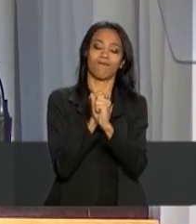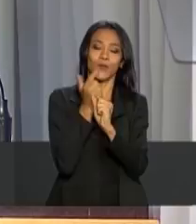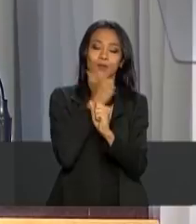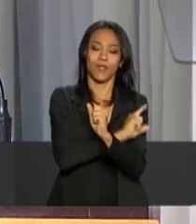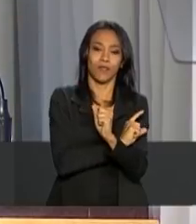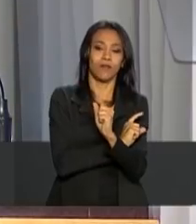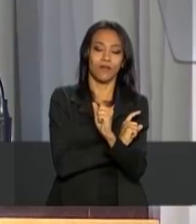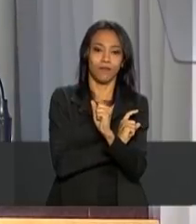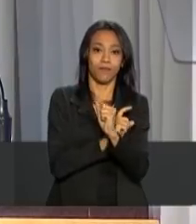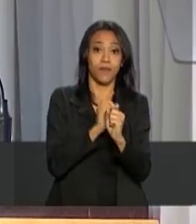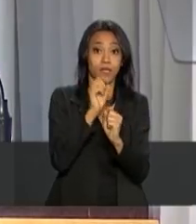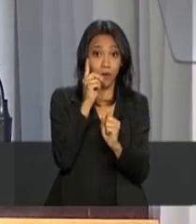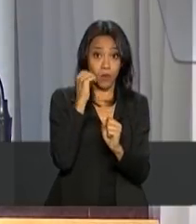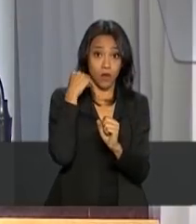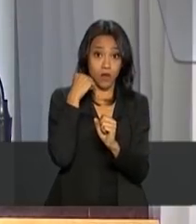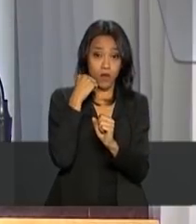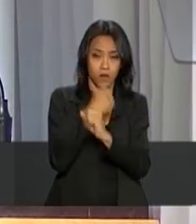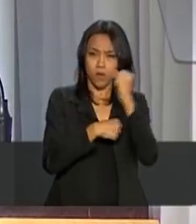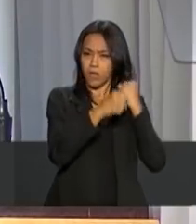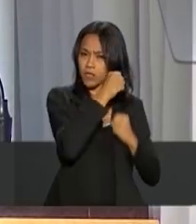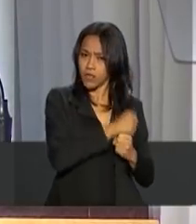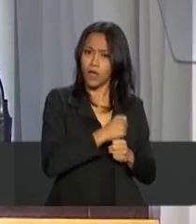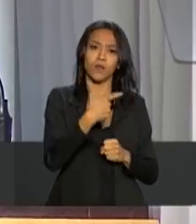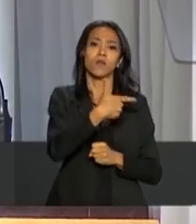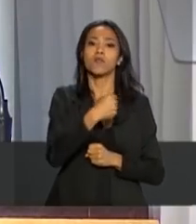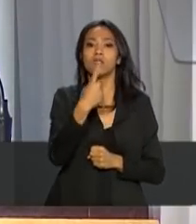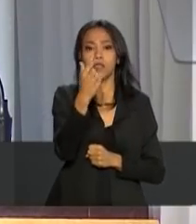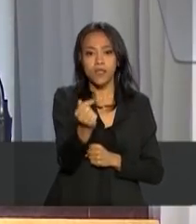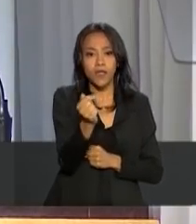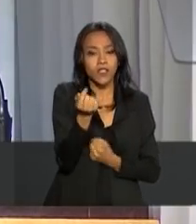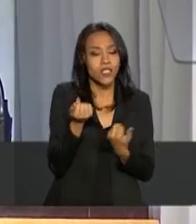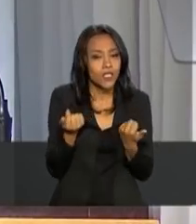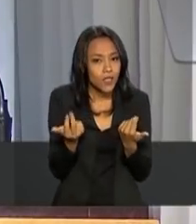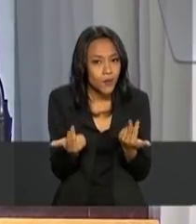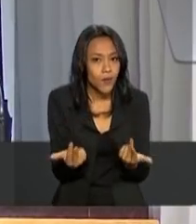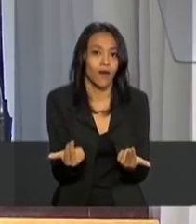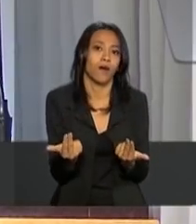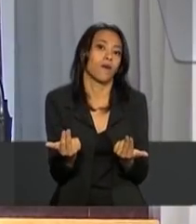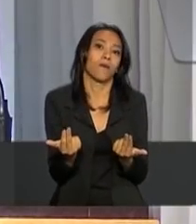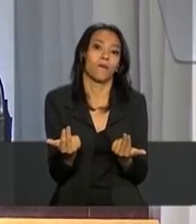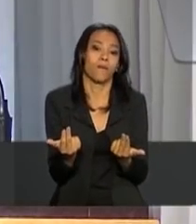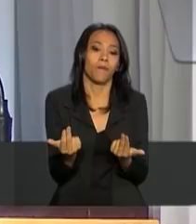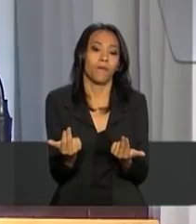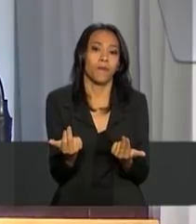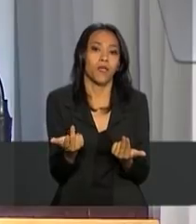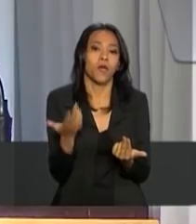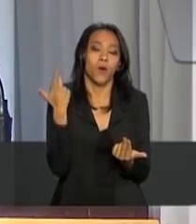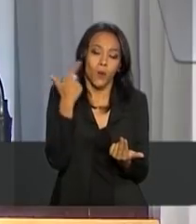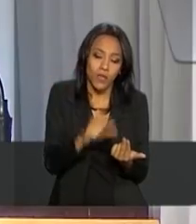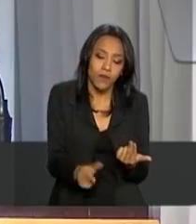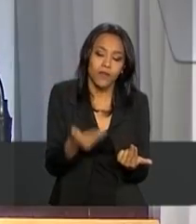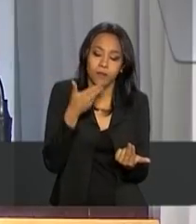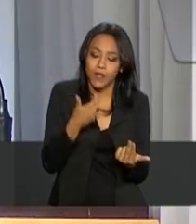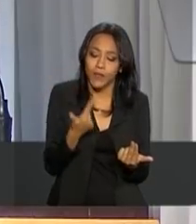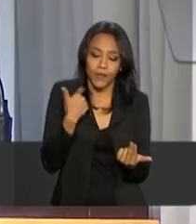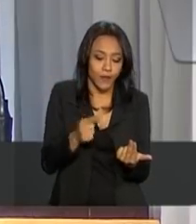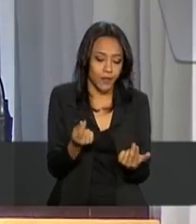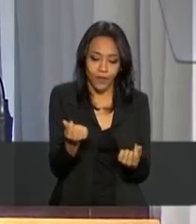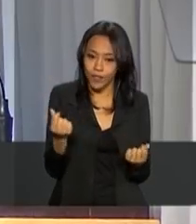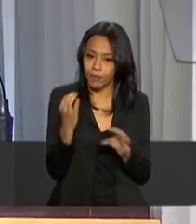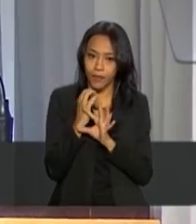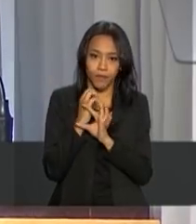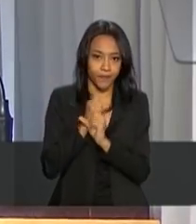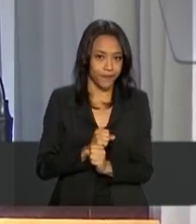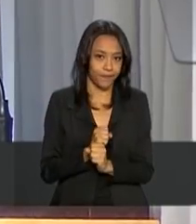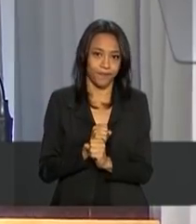Né? No ano passado, em 2017, de igual maneira, vem novamente, nós não temos dinheiro para fechar o balanço de 2017.